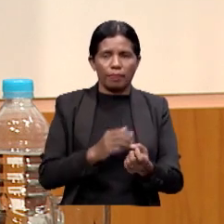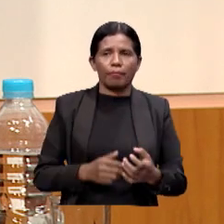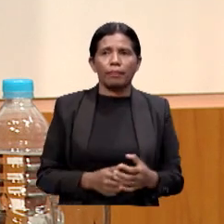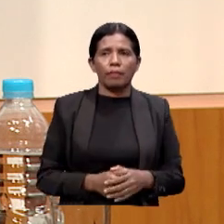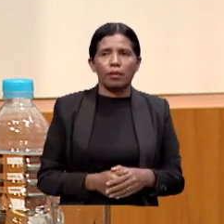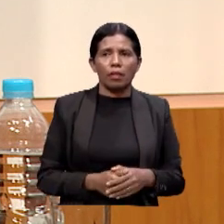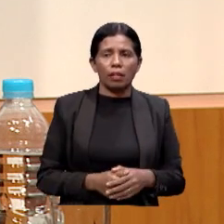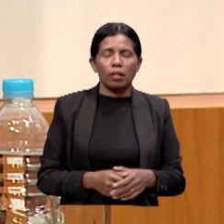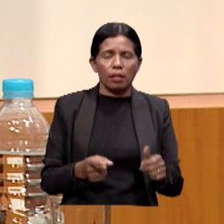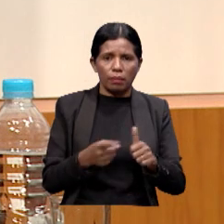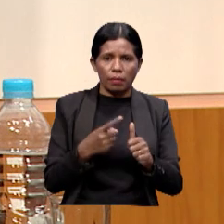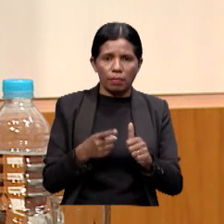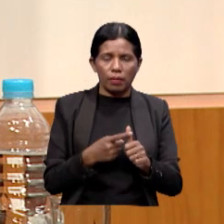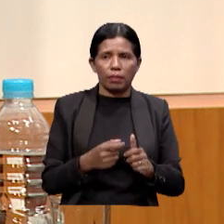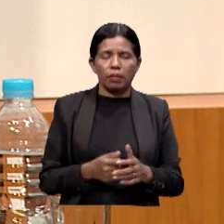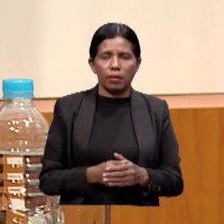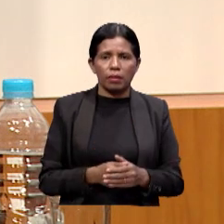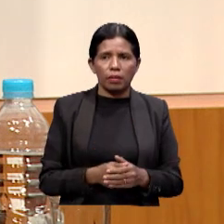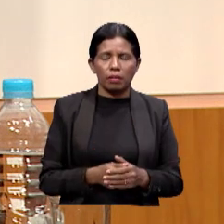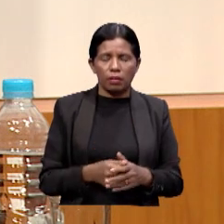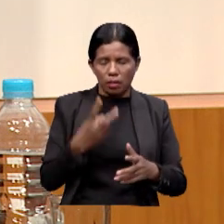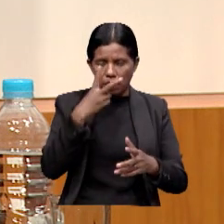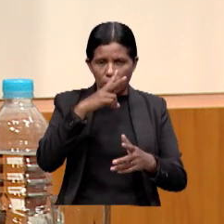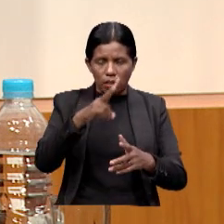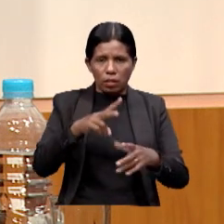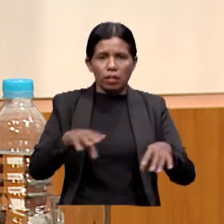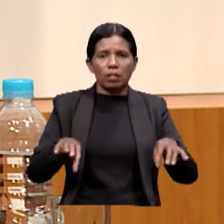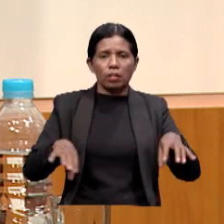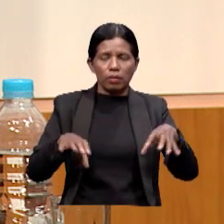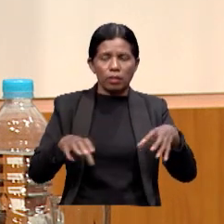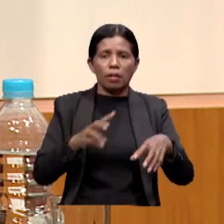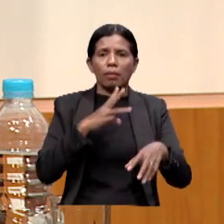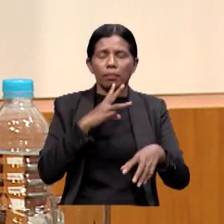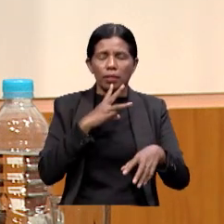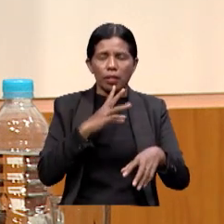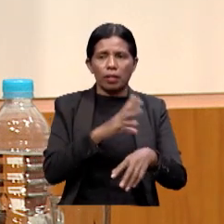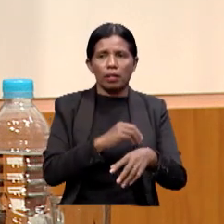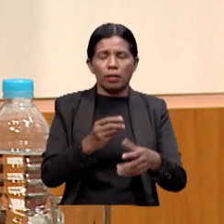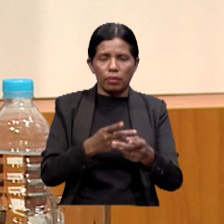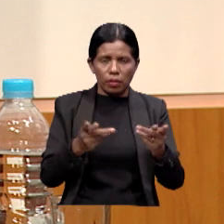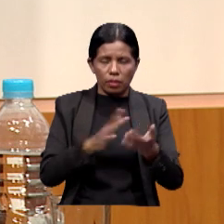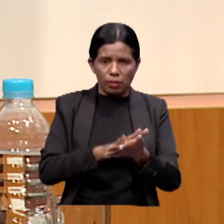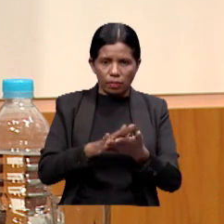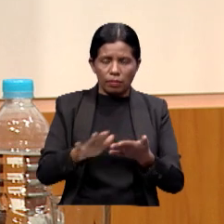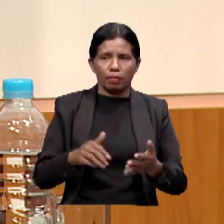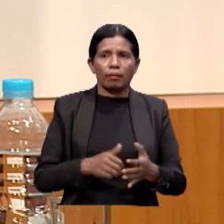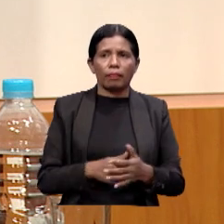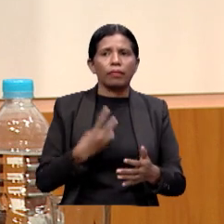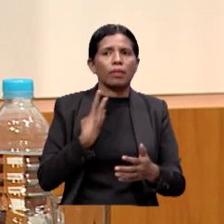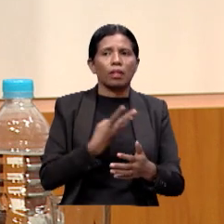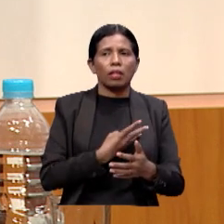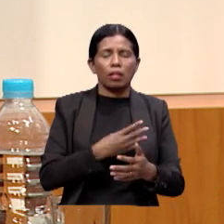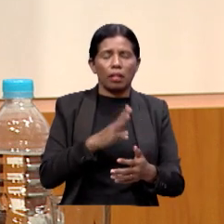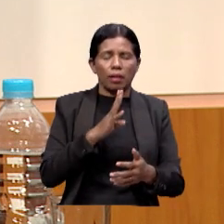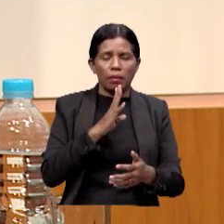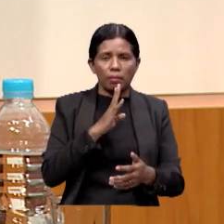a parte primeiro, operação manutenção no sistema B no saneamento NIA. Ita B Timor-Leste